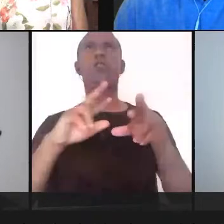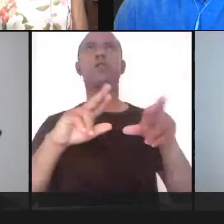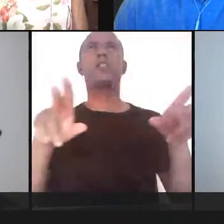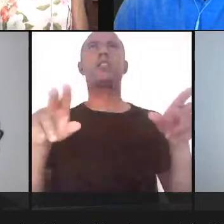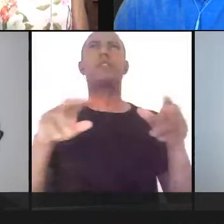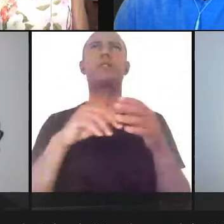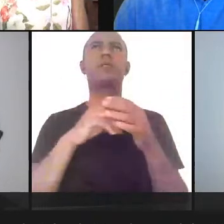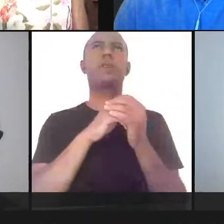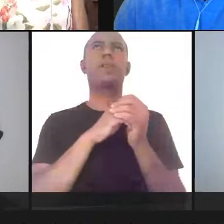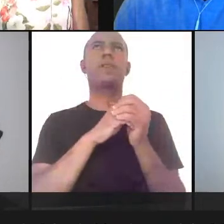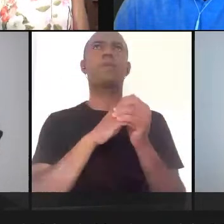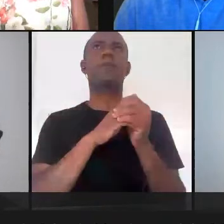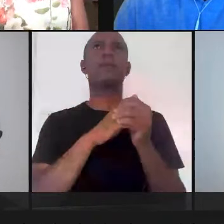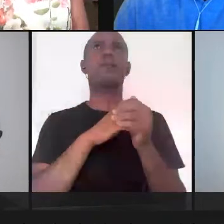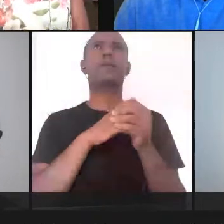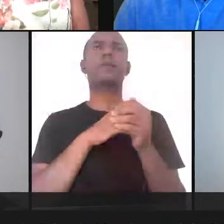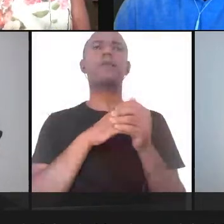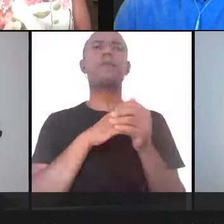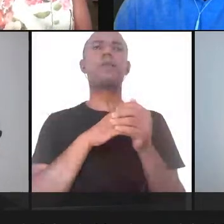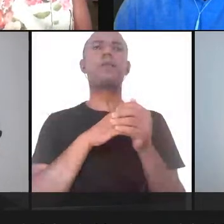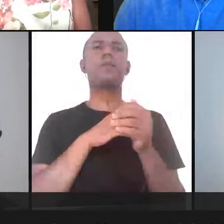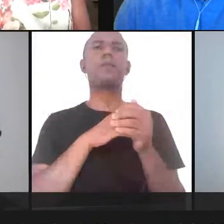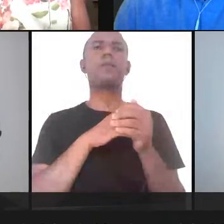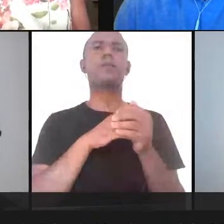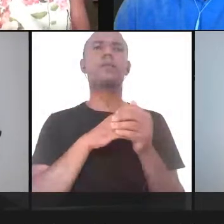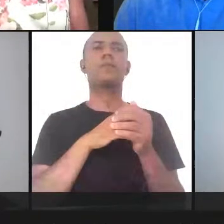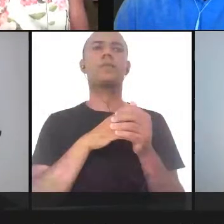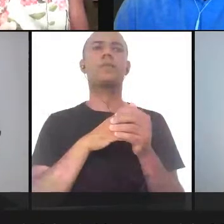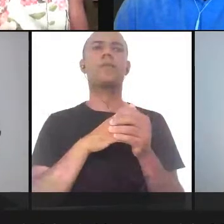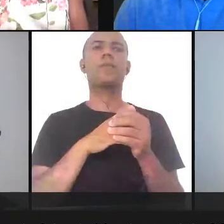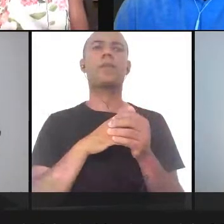Rica, Sebastião trabalha com a educação, para além de ser